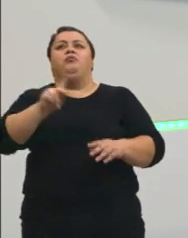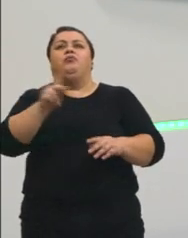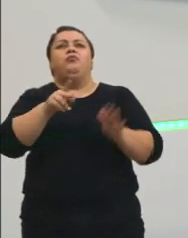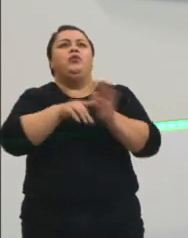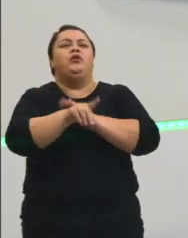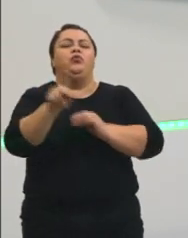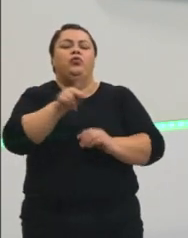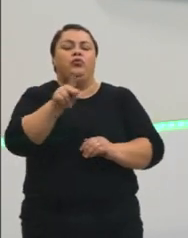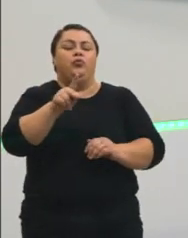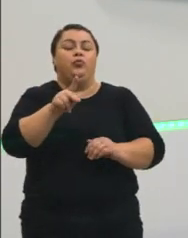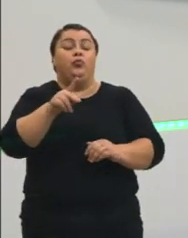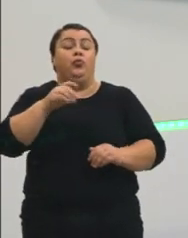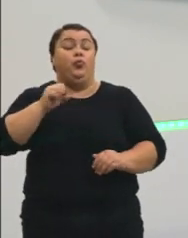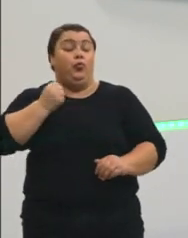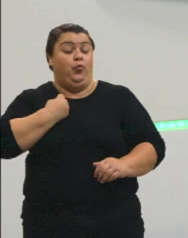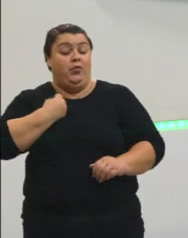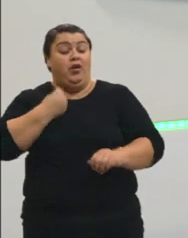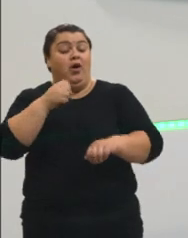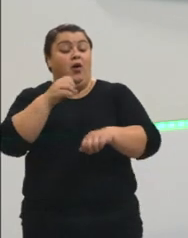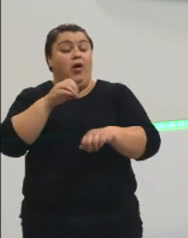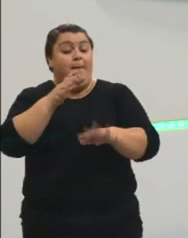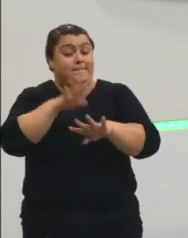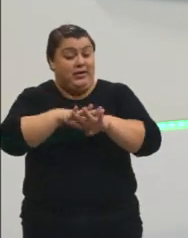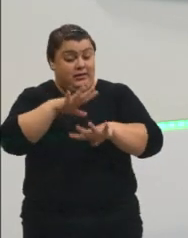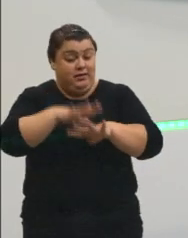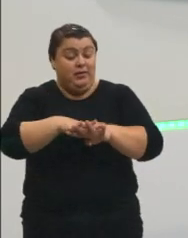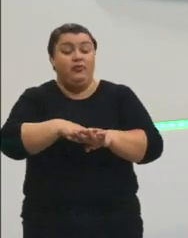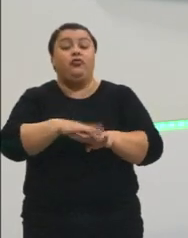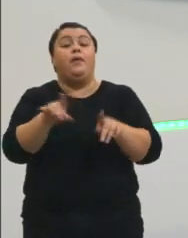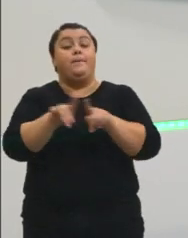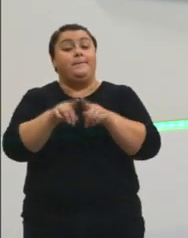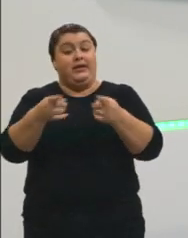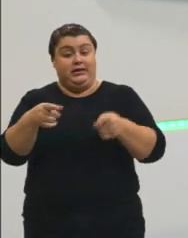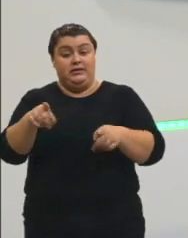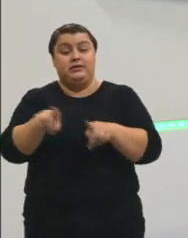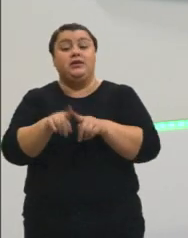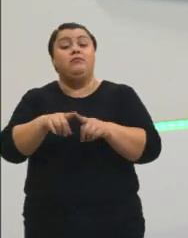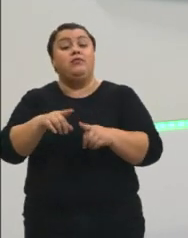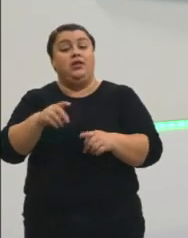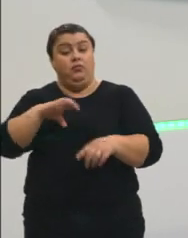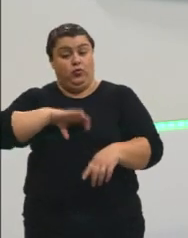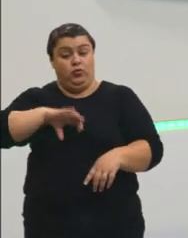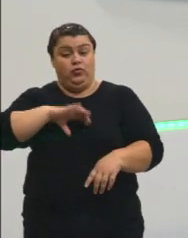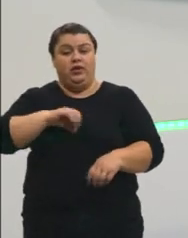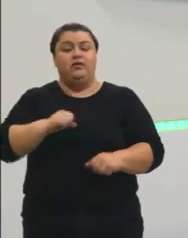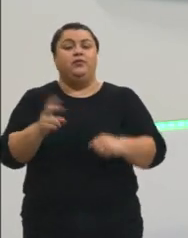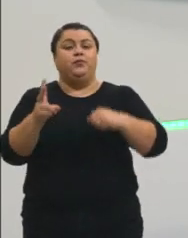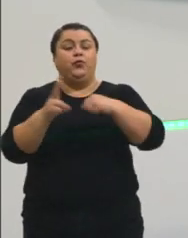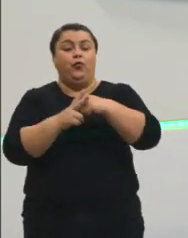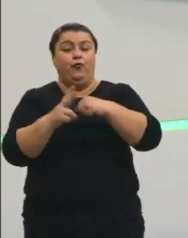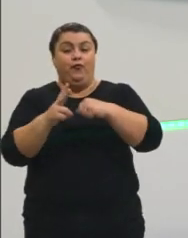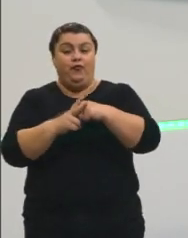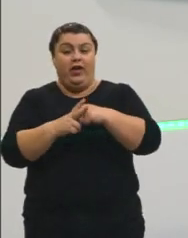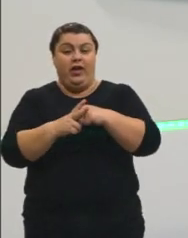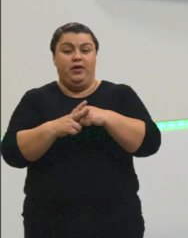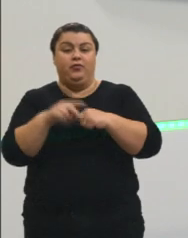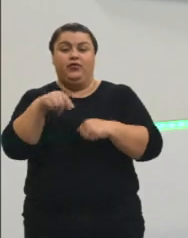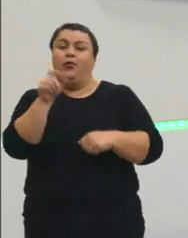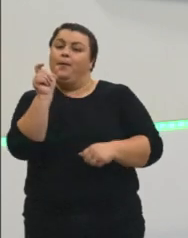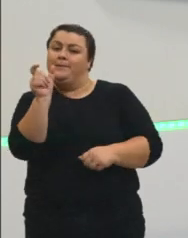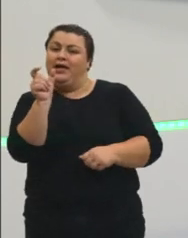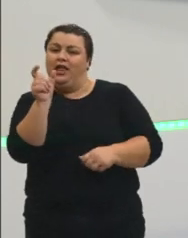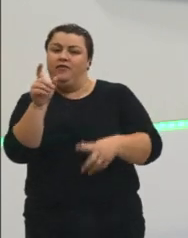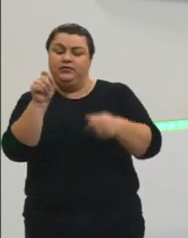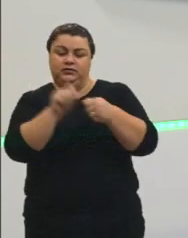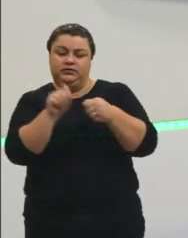mas a gente olha também aqui em língua portuguesa os verbos são aquilo que são as palavras que vamos dar